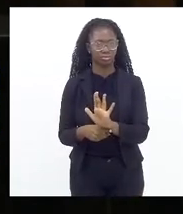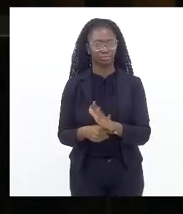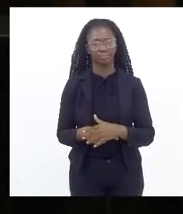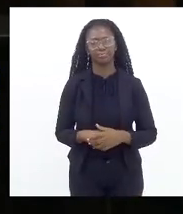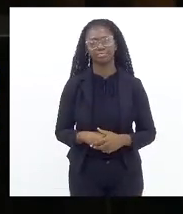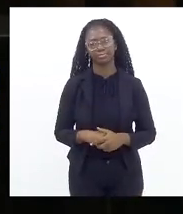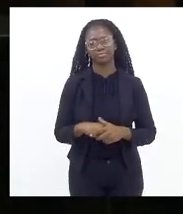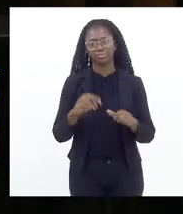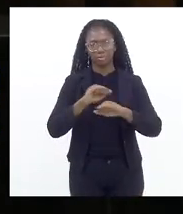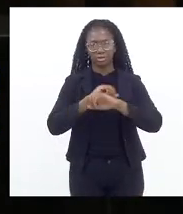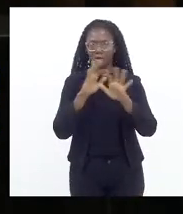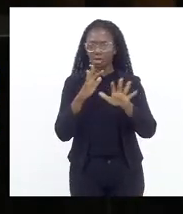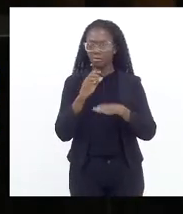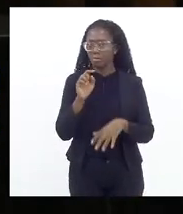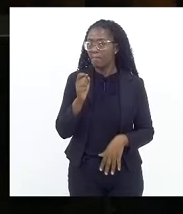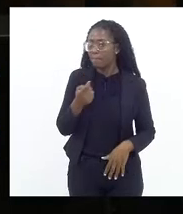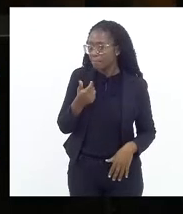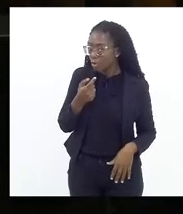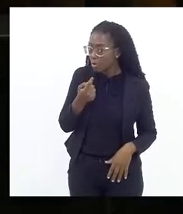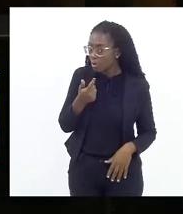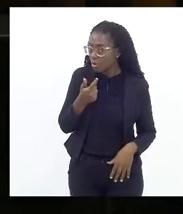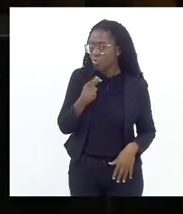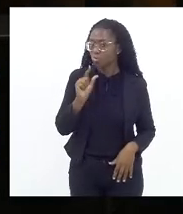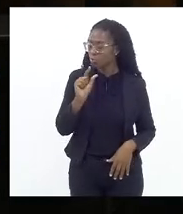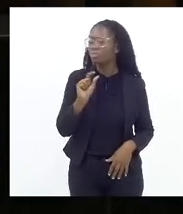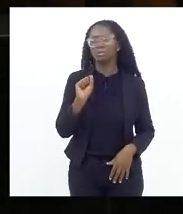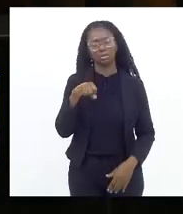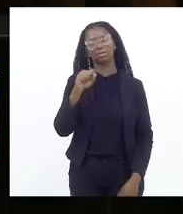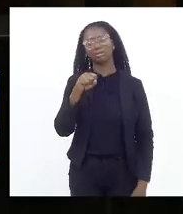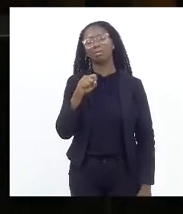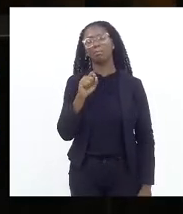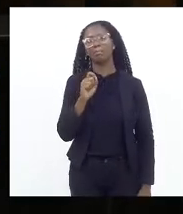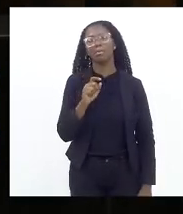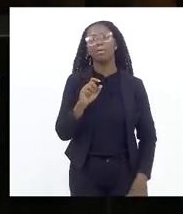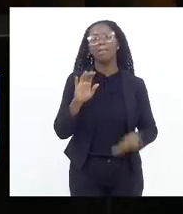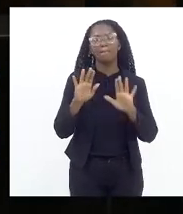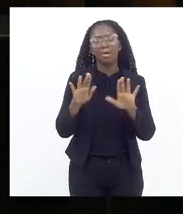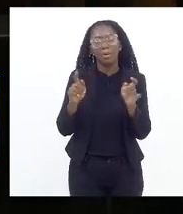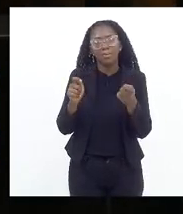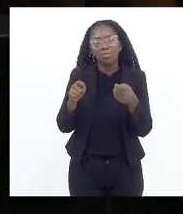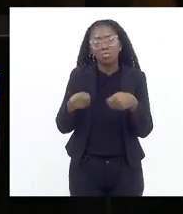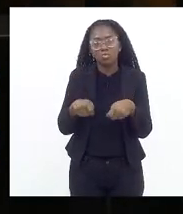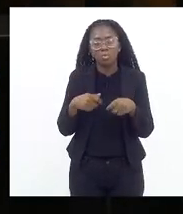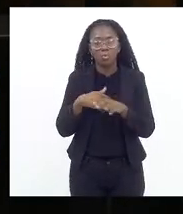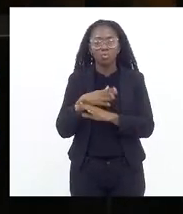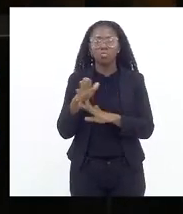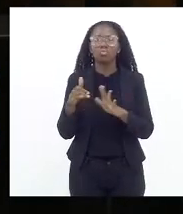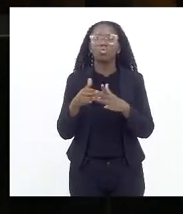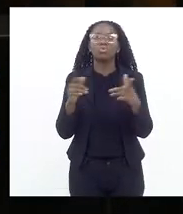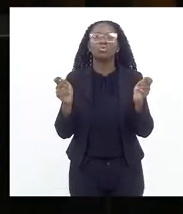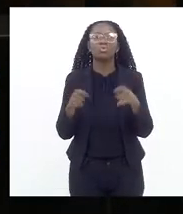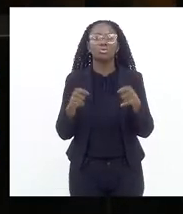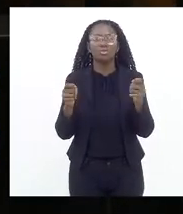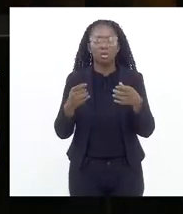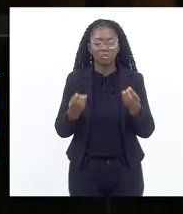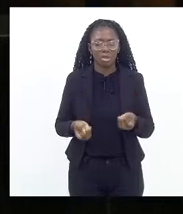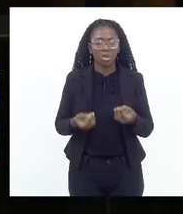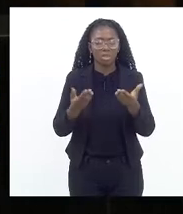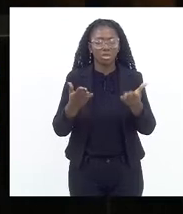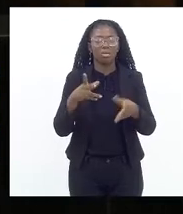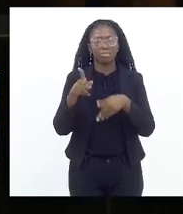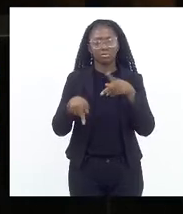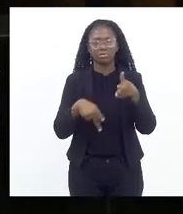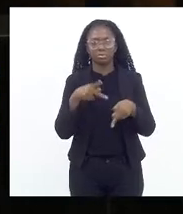Lógico, vamos falar, foi pouco? Foi pouco, mas foi o possível, o tudo que poderíamos ter dado para a